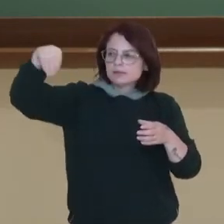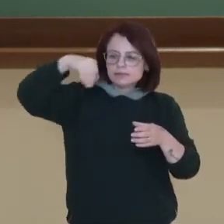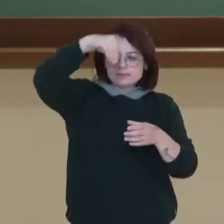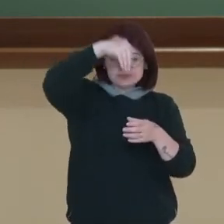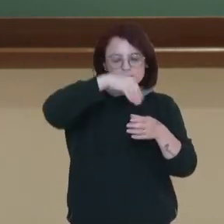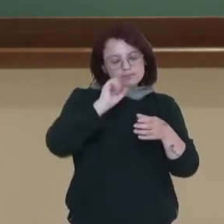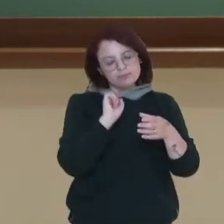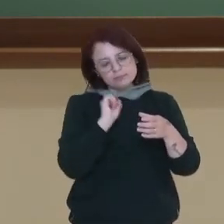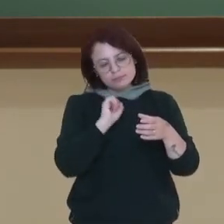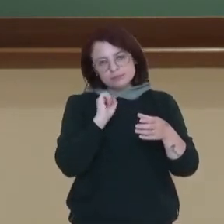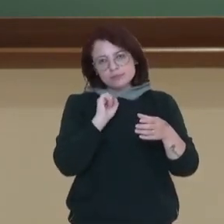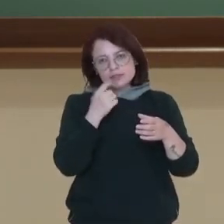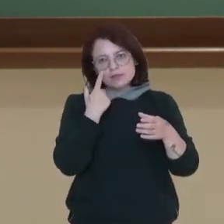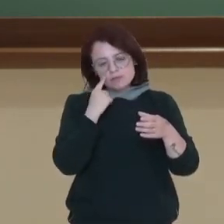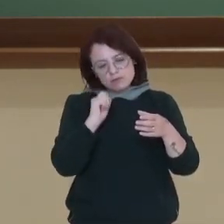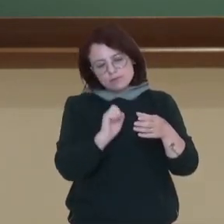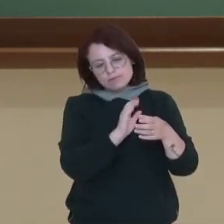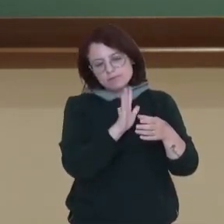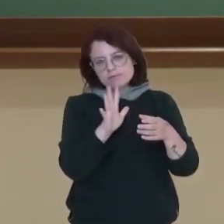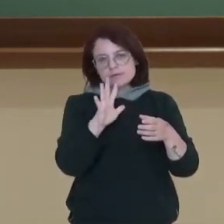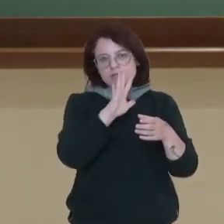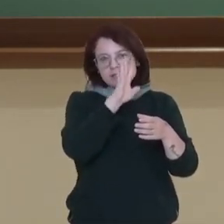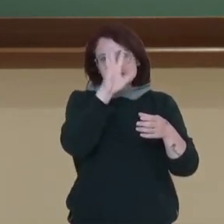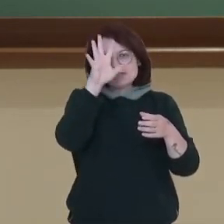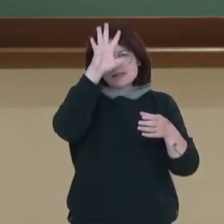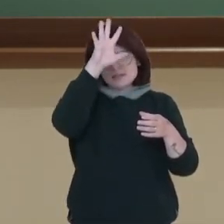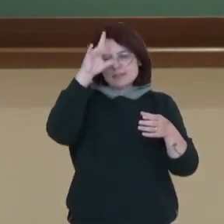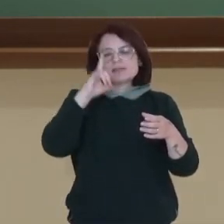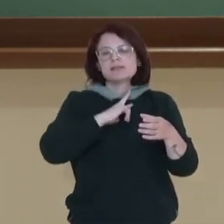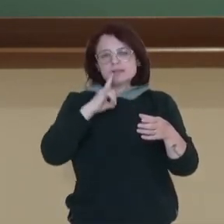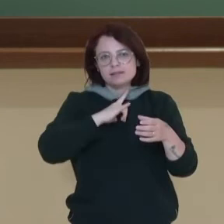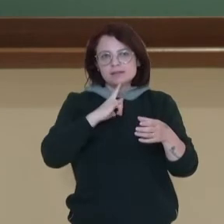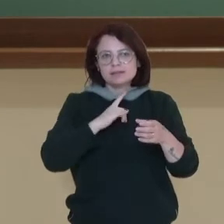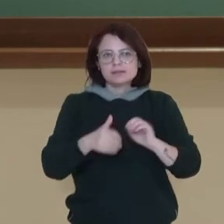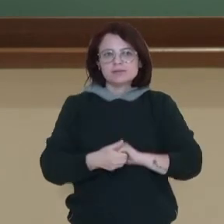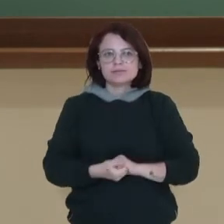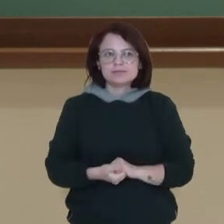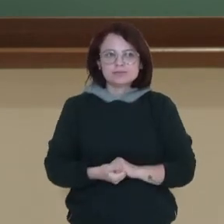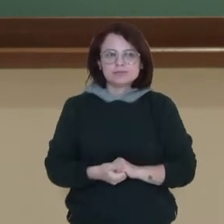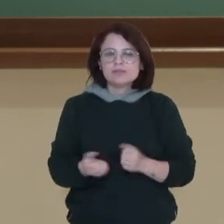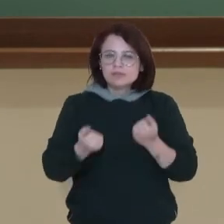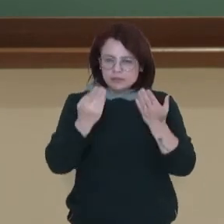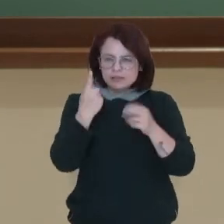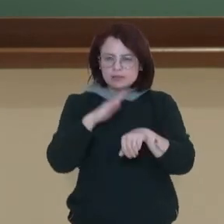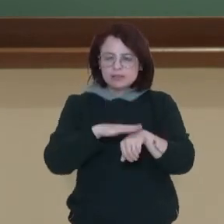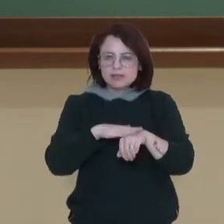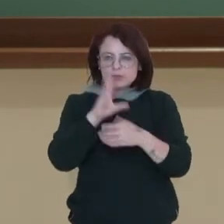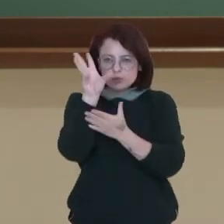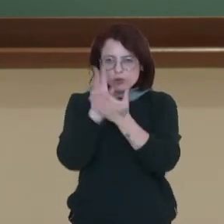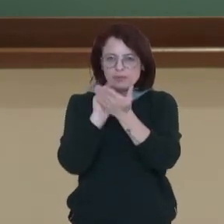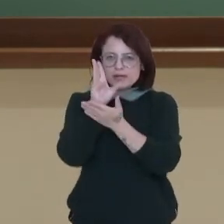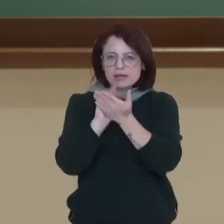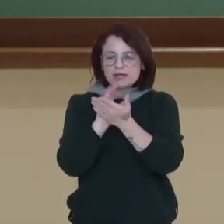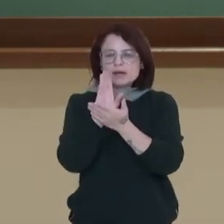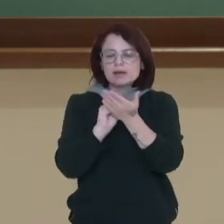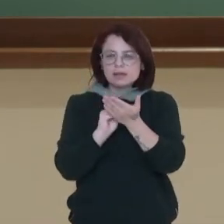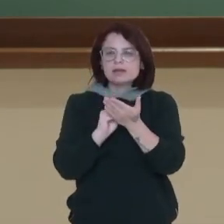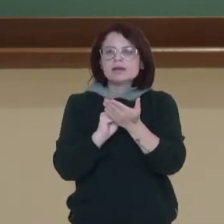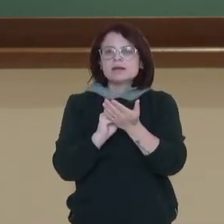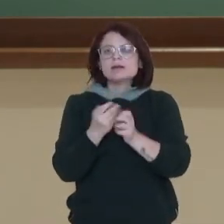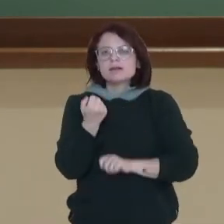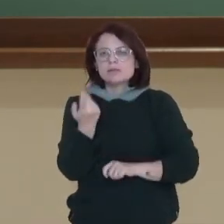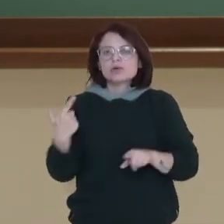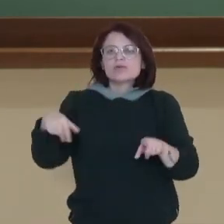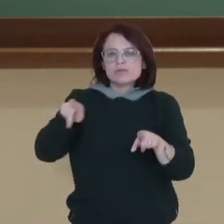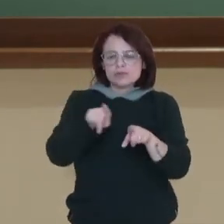por um tempinho até que aconteça o experimento em si. Eu vou dar um tempinho para você copiar ali os materiais que você vai